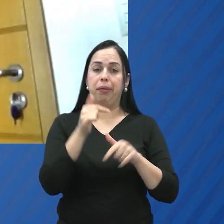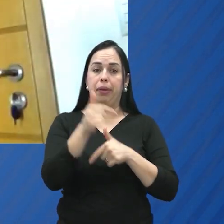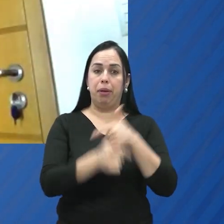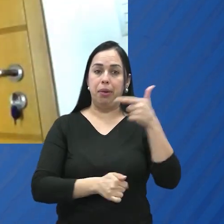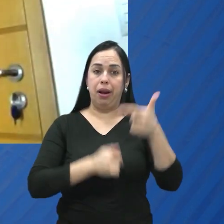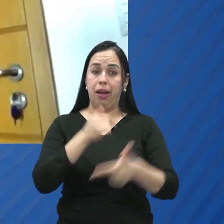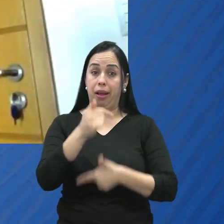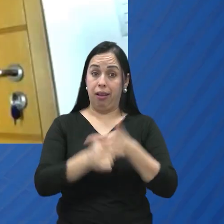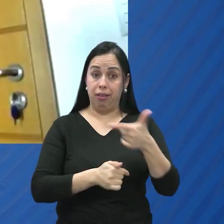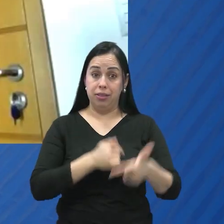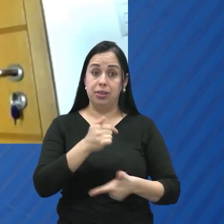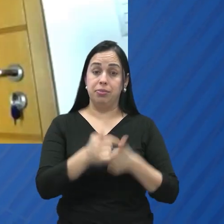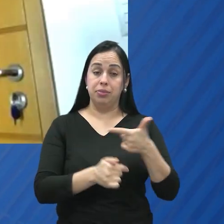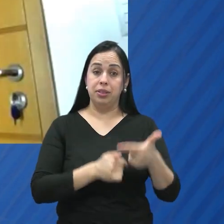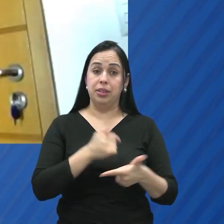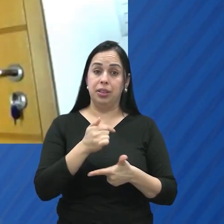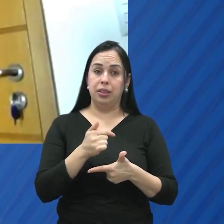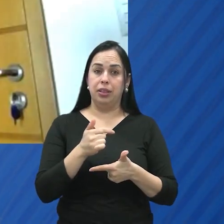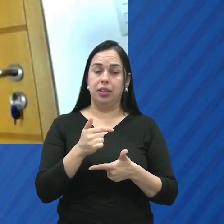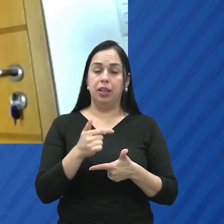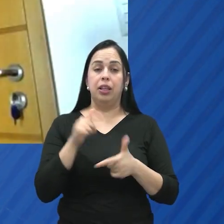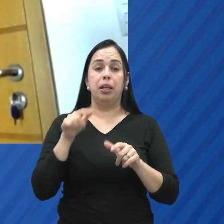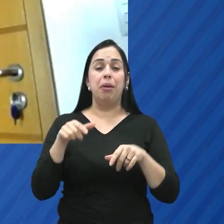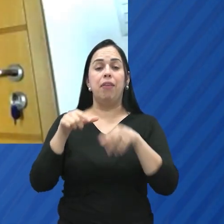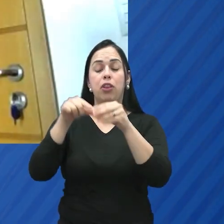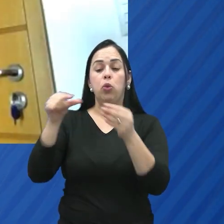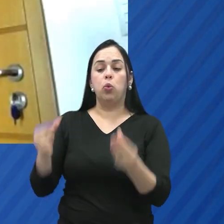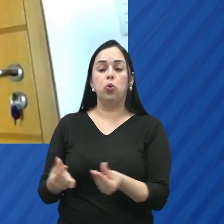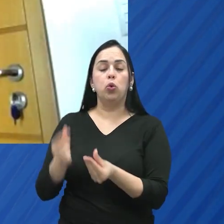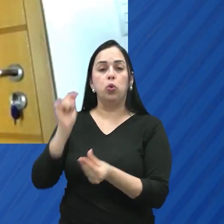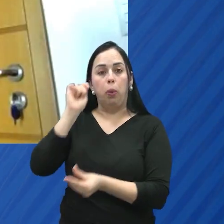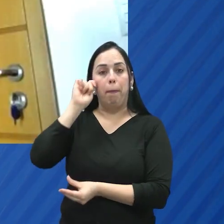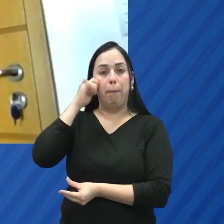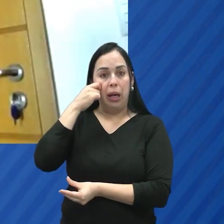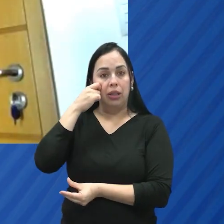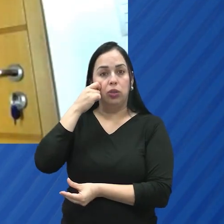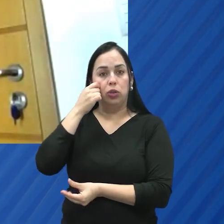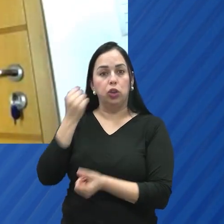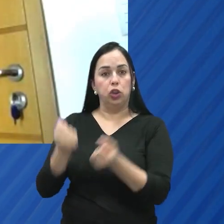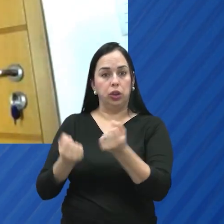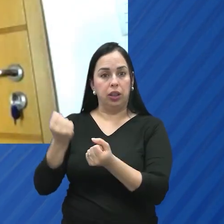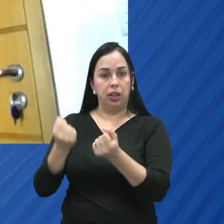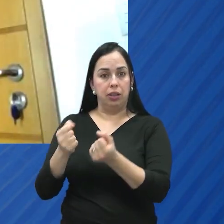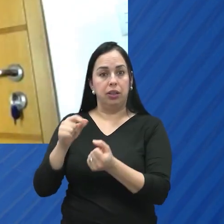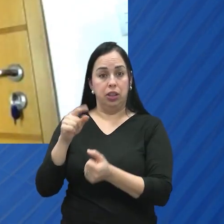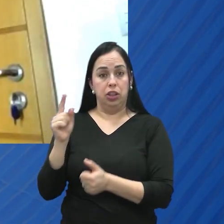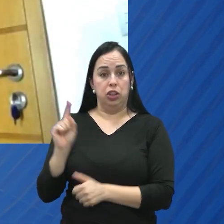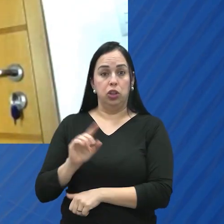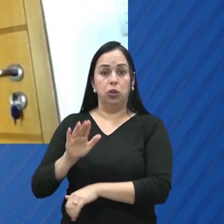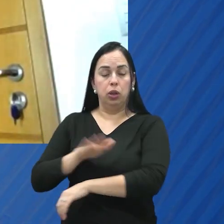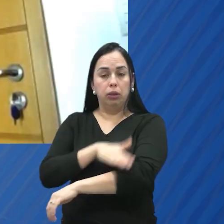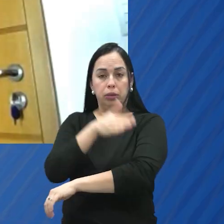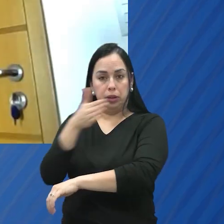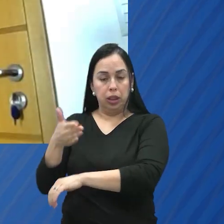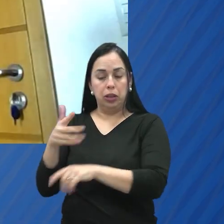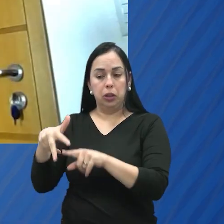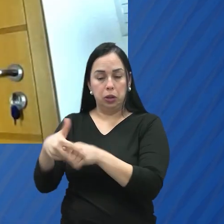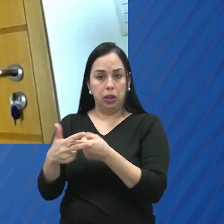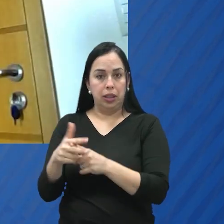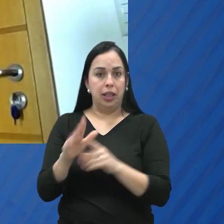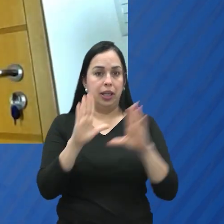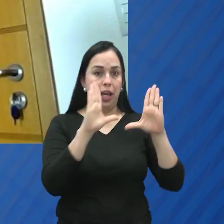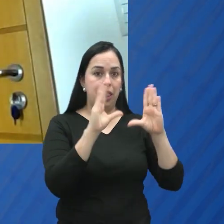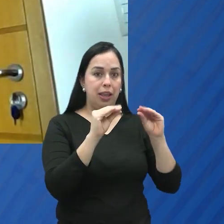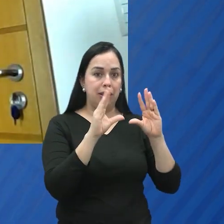jornada exaustiva, porque esses trabalhadores trabalhavam então numa borracharia. De dia, eles trabalhavam como borracheiros ali, né, fazendo os